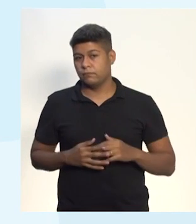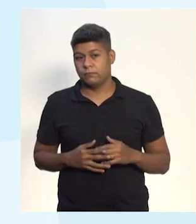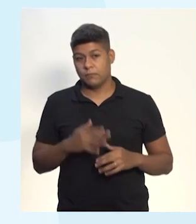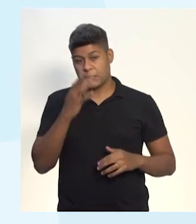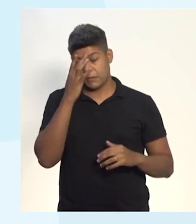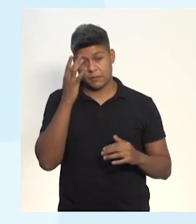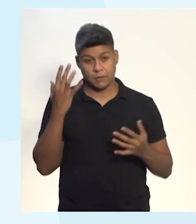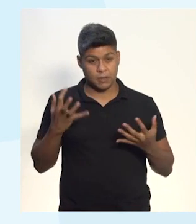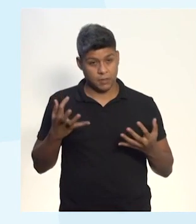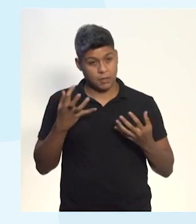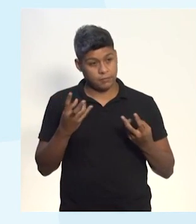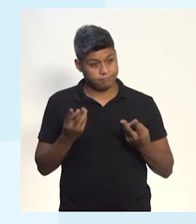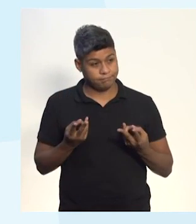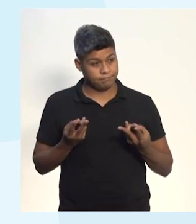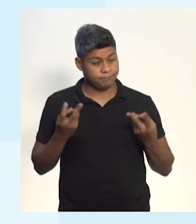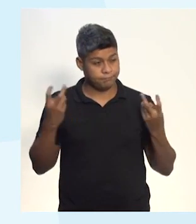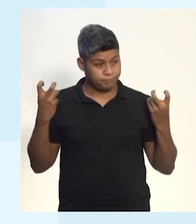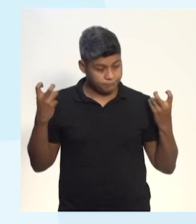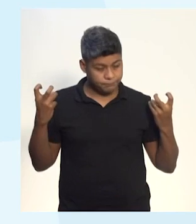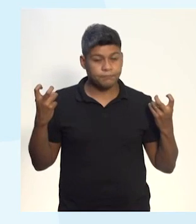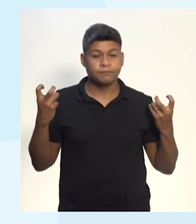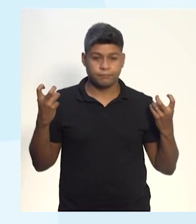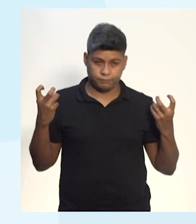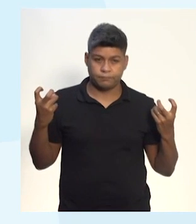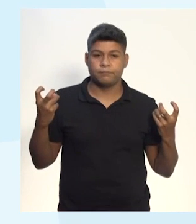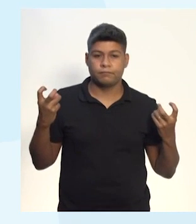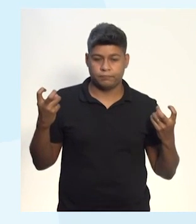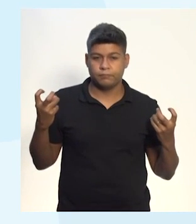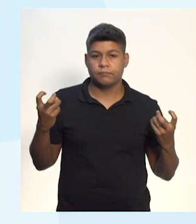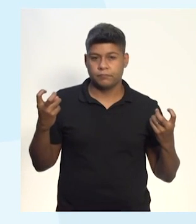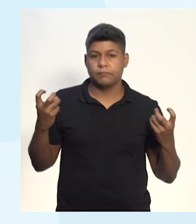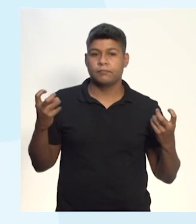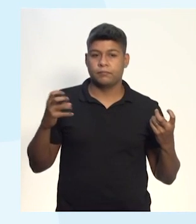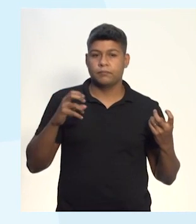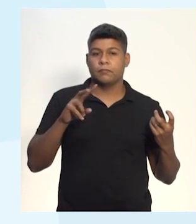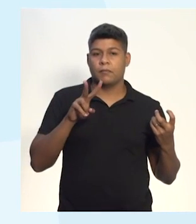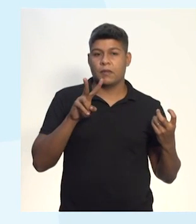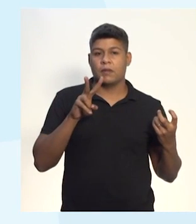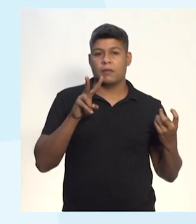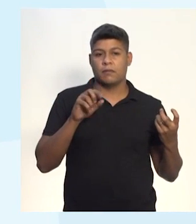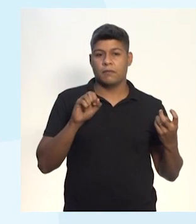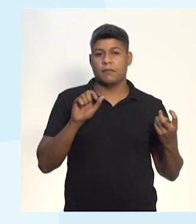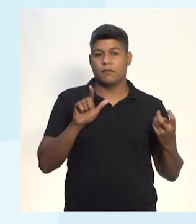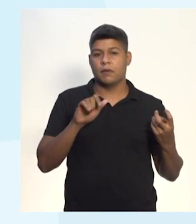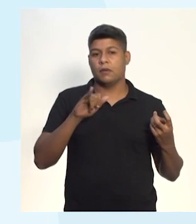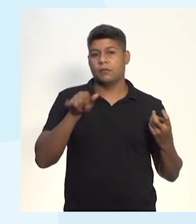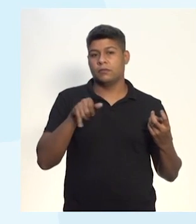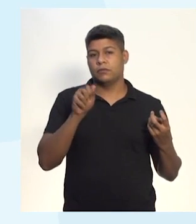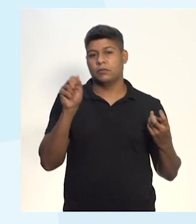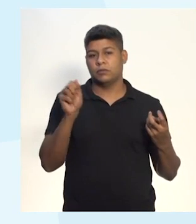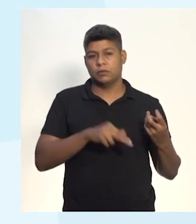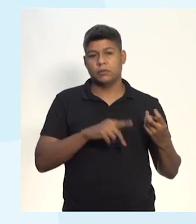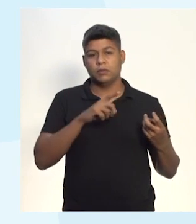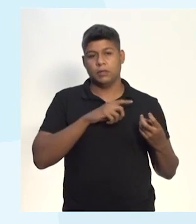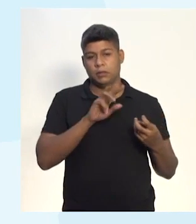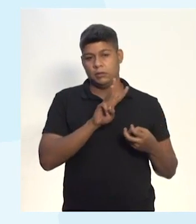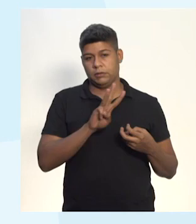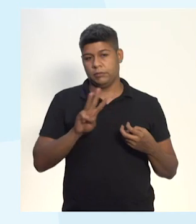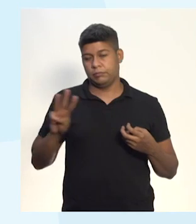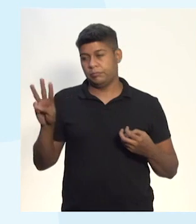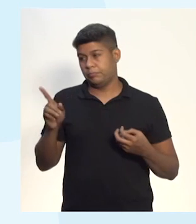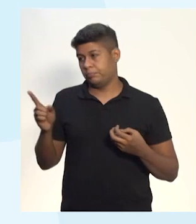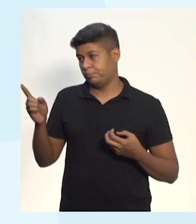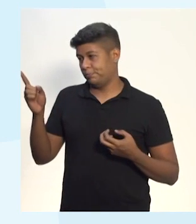quem quiser observar, né, o cometa, o asteroide Jean Valjean, dá para acessar pelo portal da NASA,